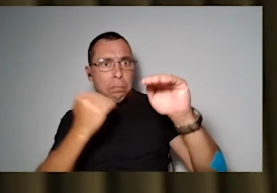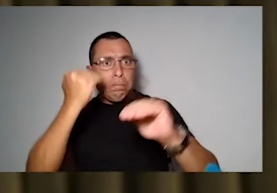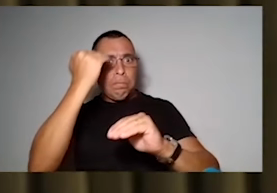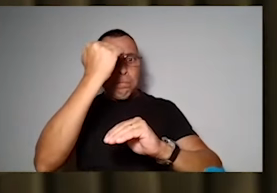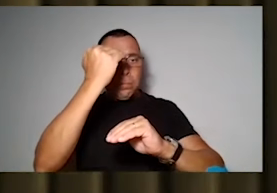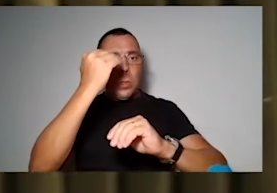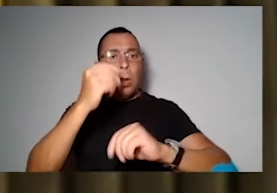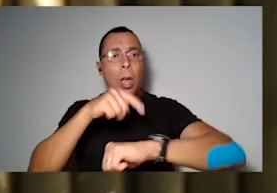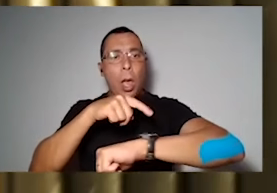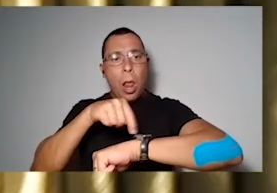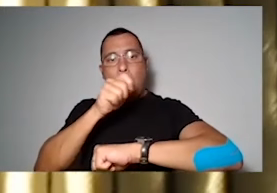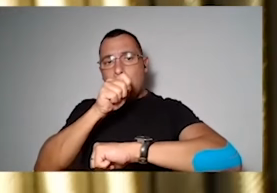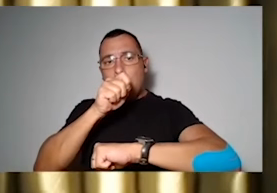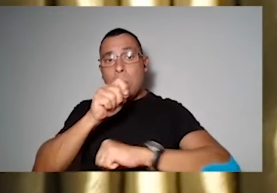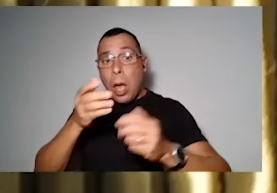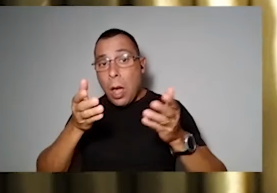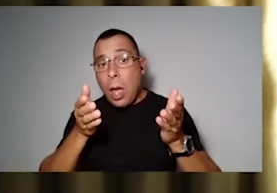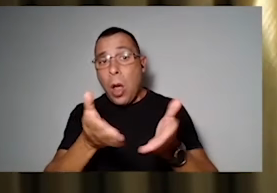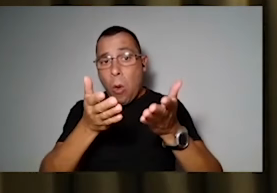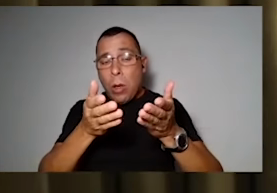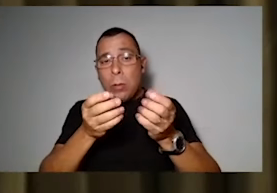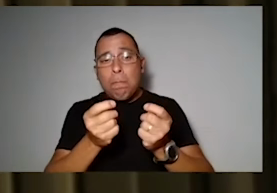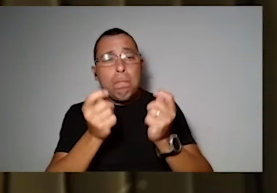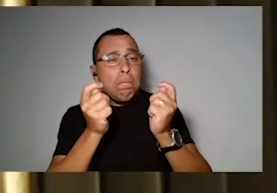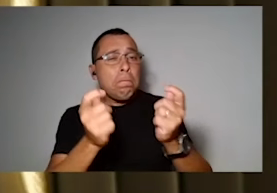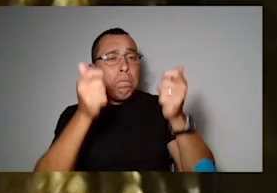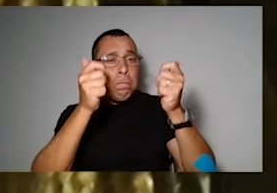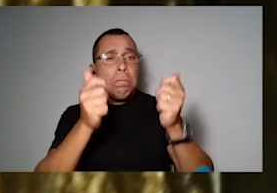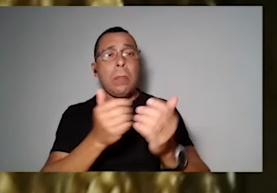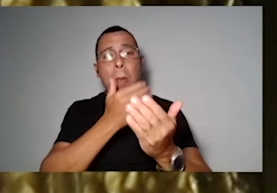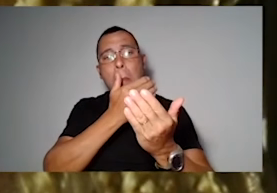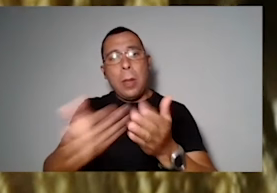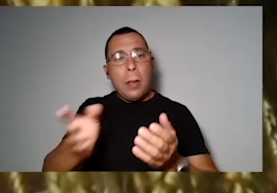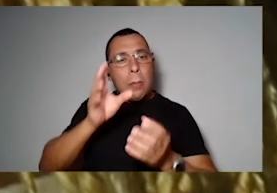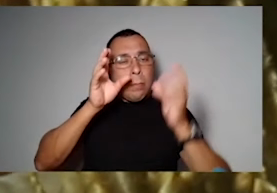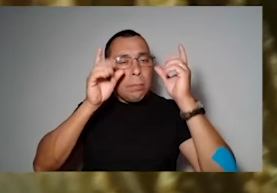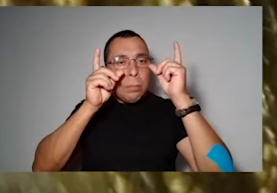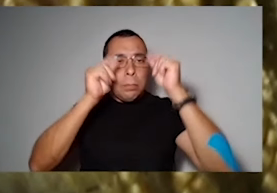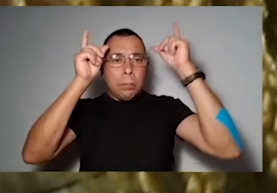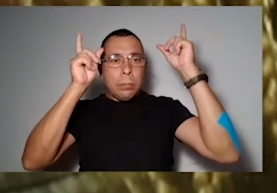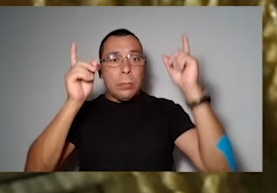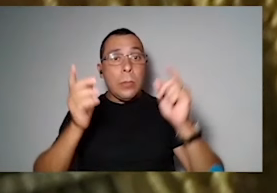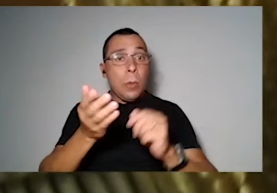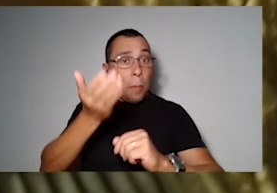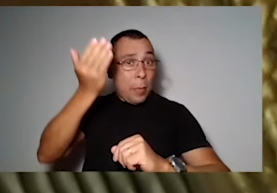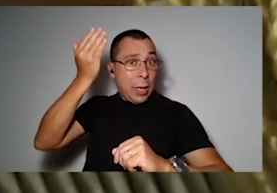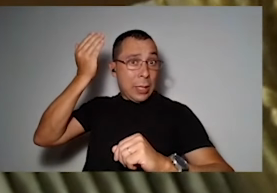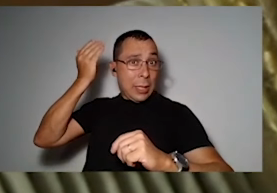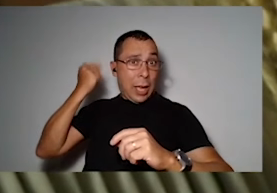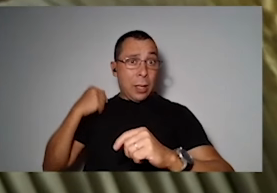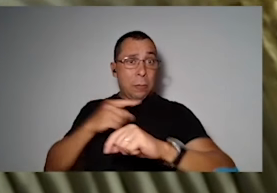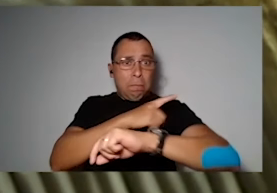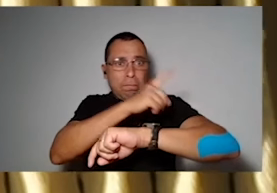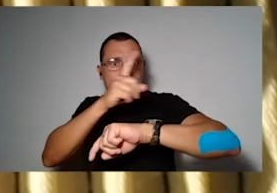em seu altar relógio, o agora era um instante breve, coisa perdida em um piscar. O passado